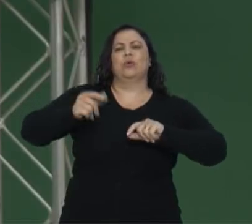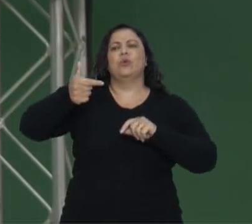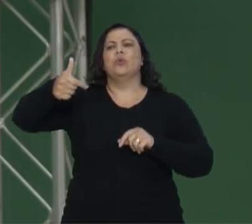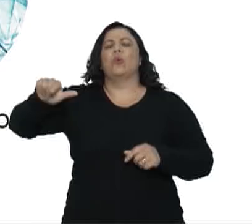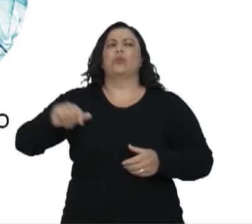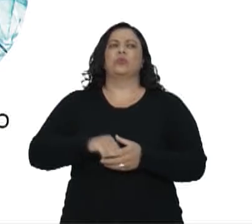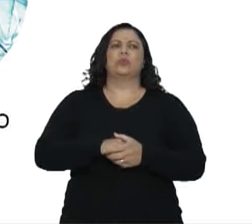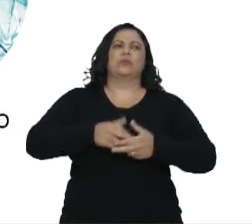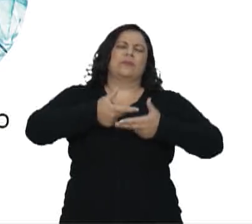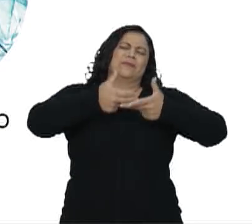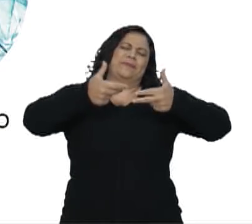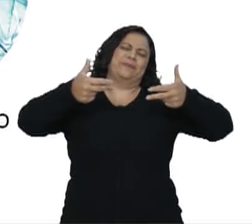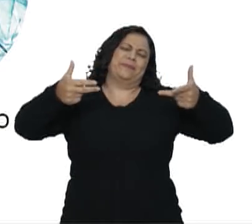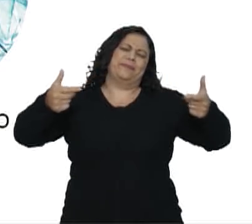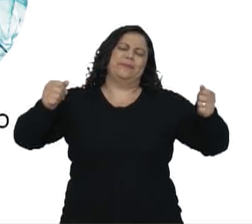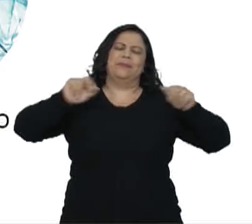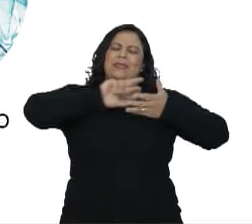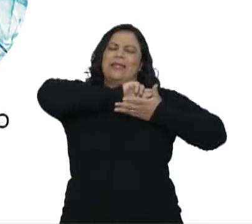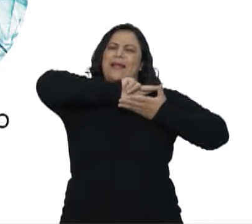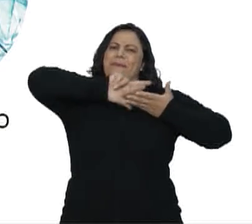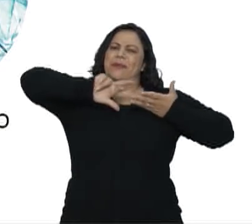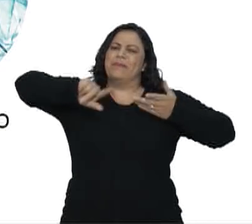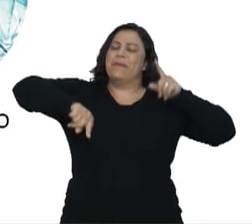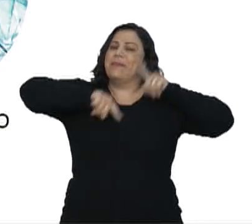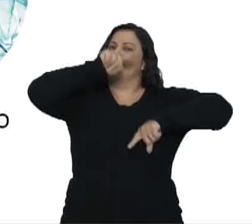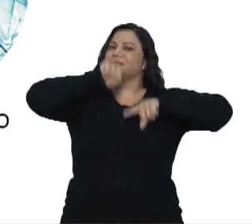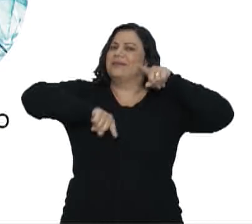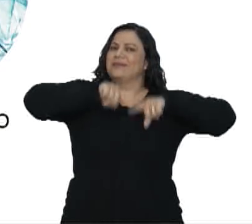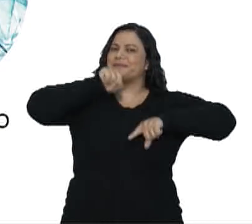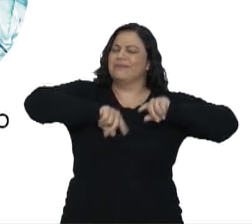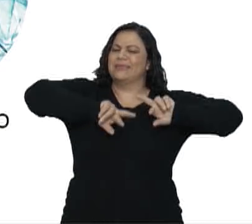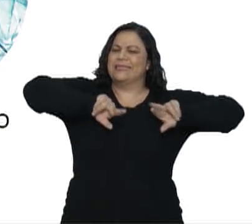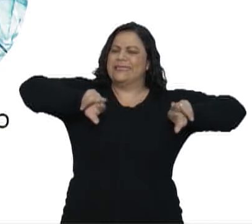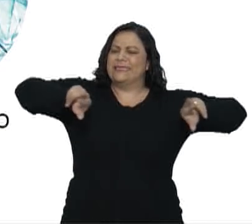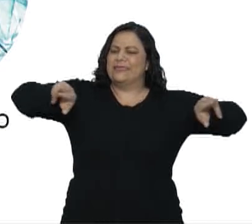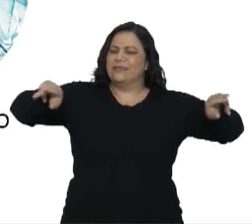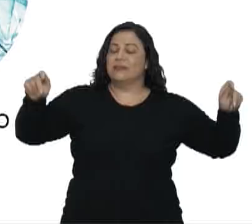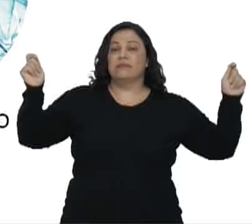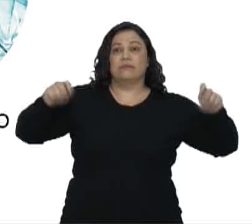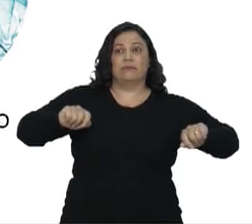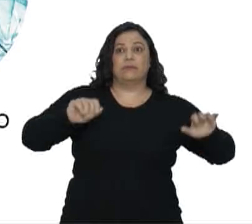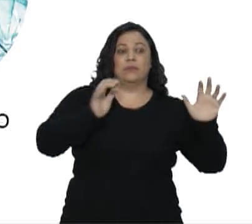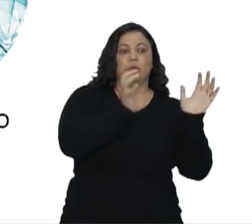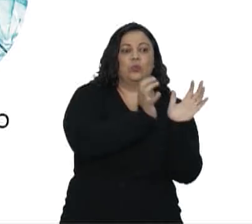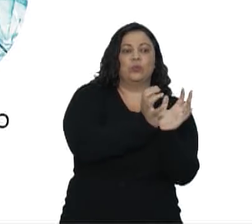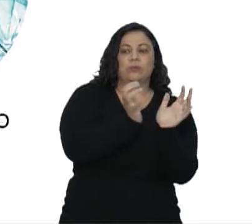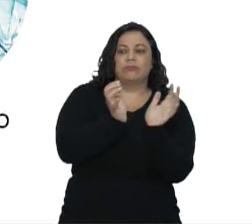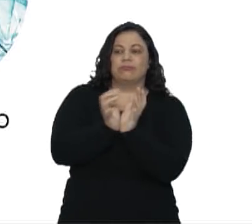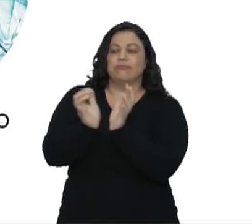de materiais existentes à nossa volta é tão grande que aprendemos a classificá-los para melhor